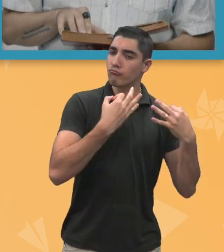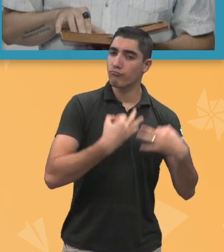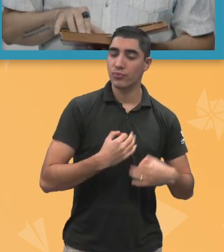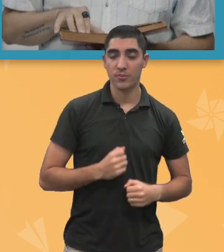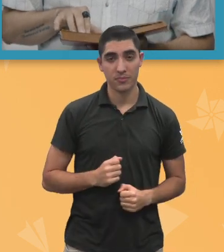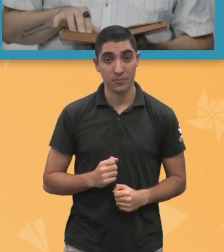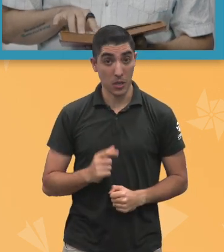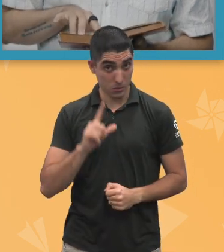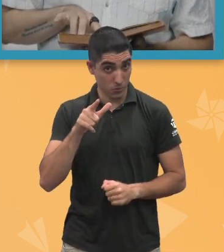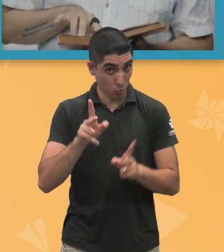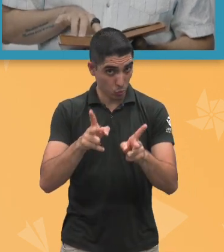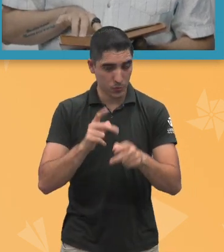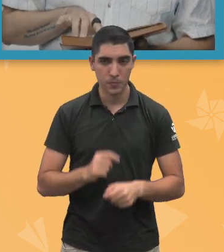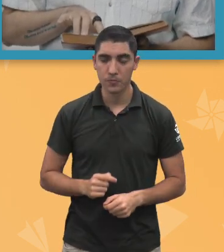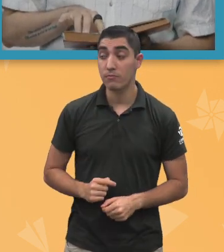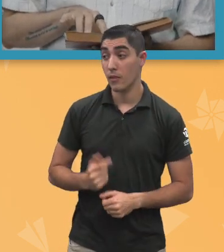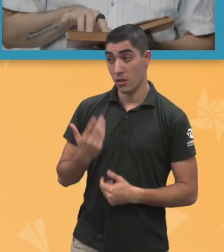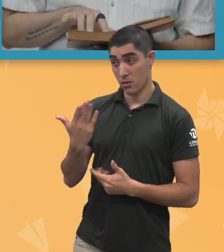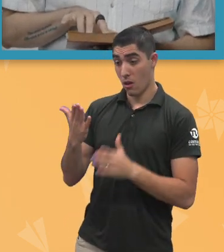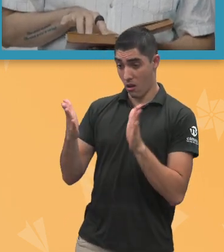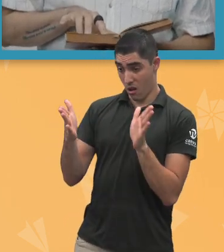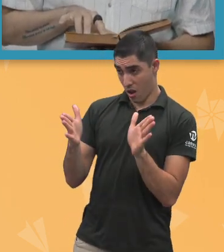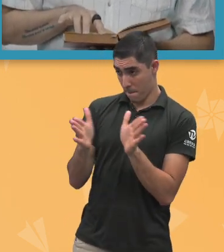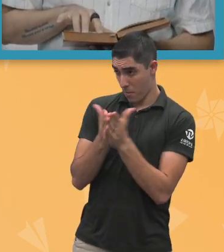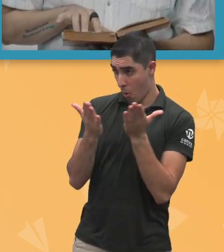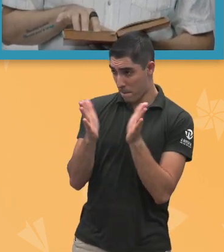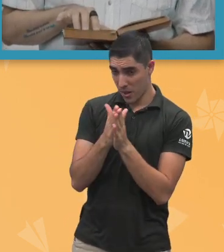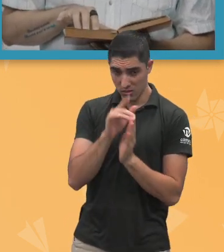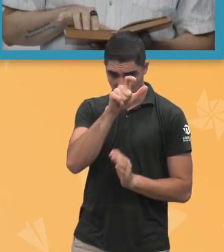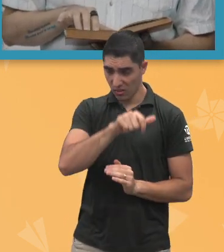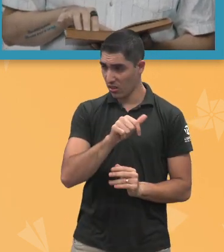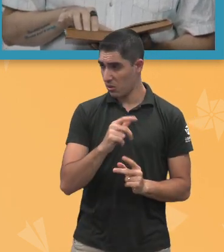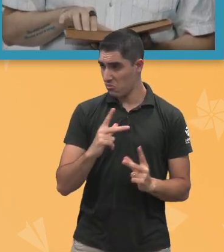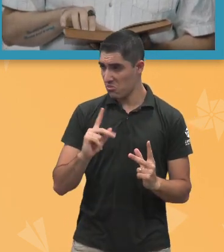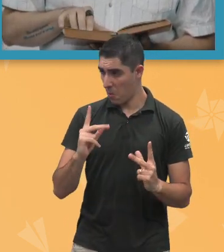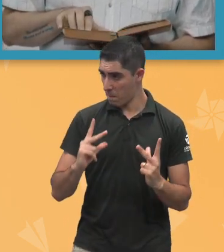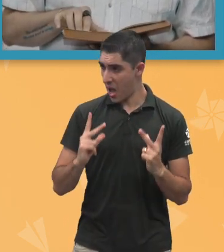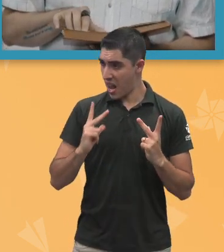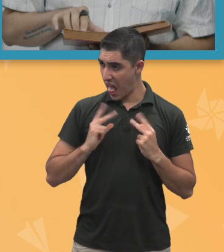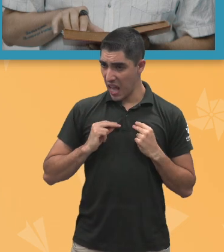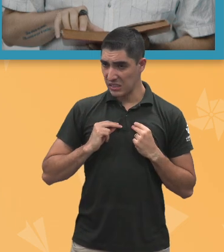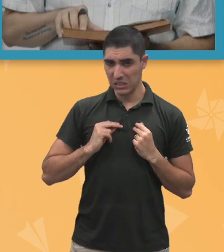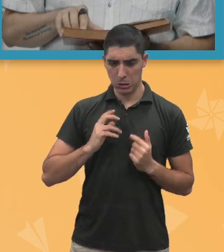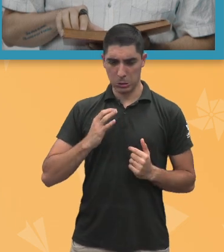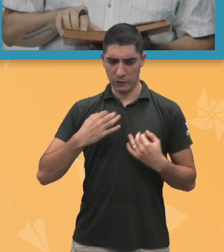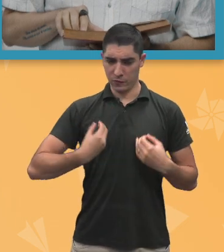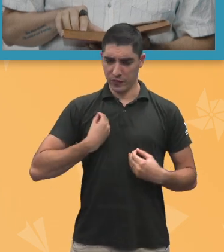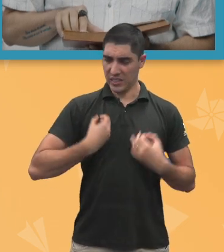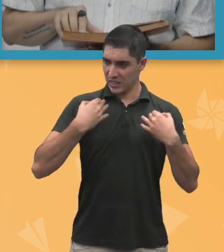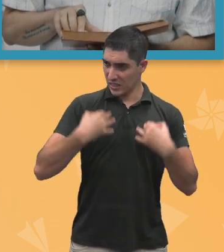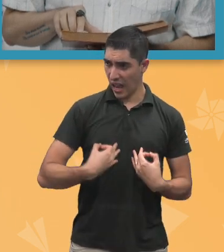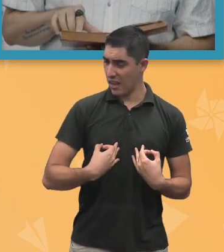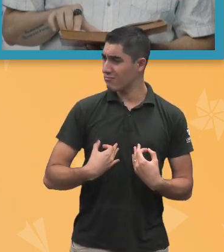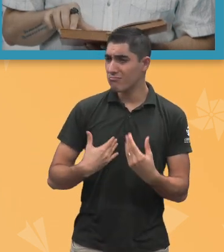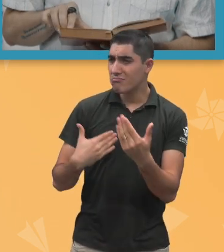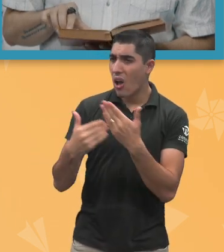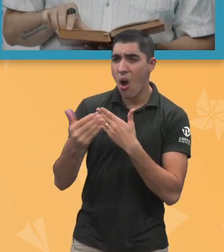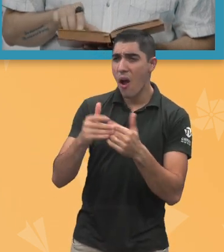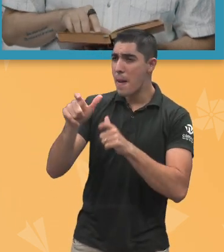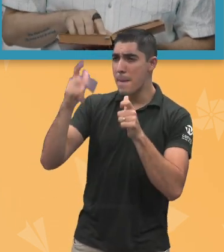Entretanto, a pobreza não desmerece ninguém, nem impede a nobreza quem quer que seja. O